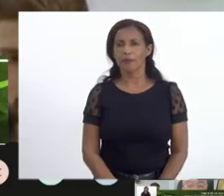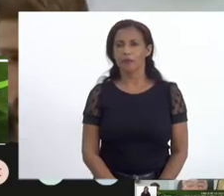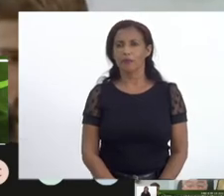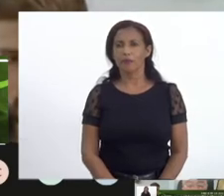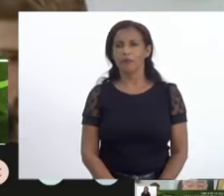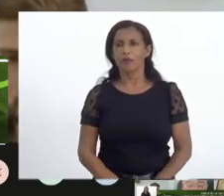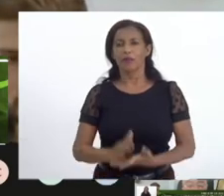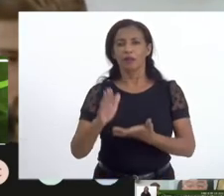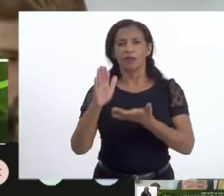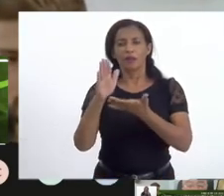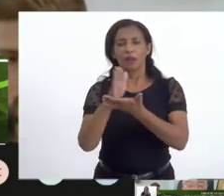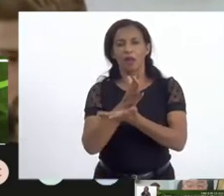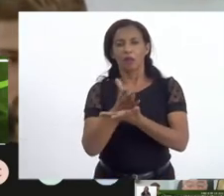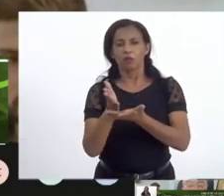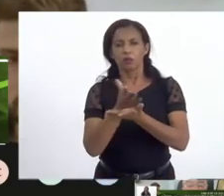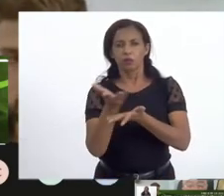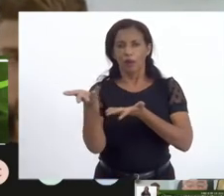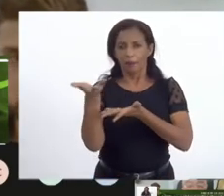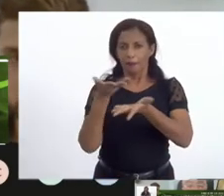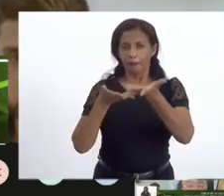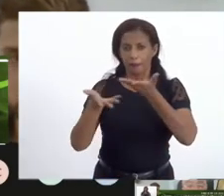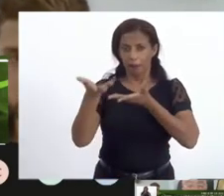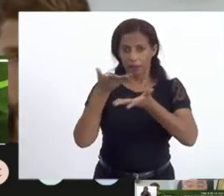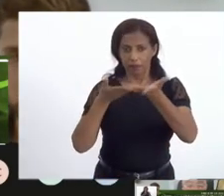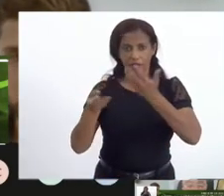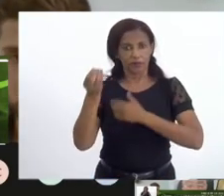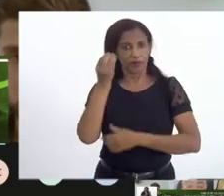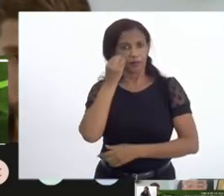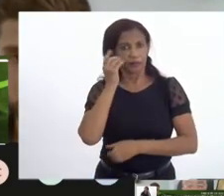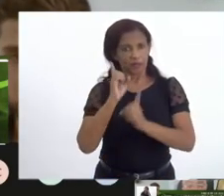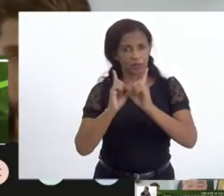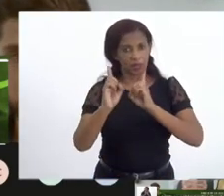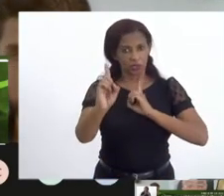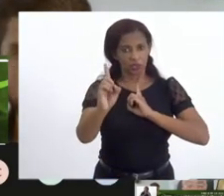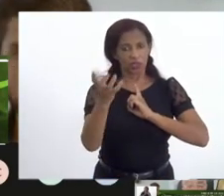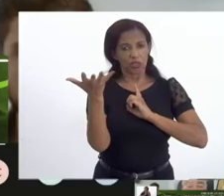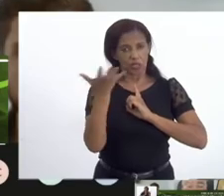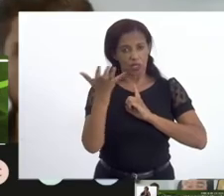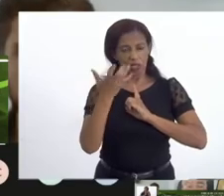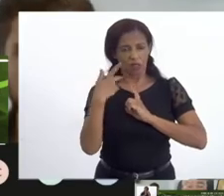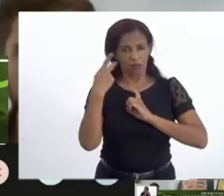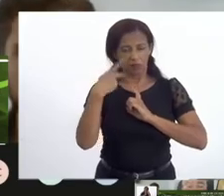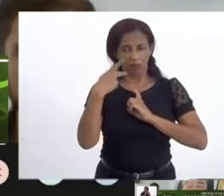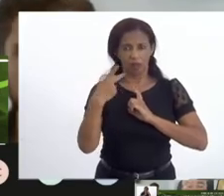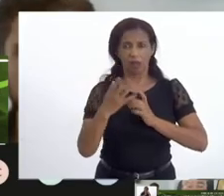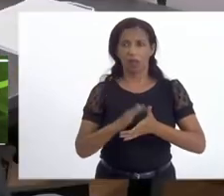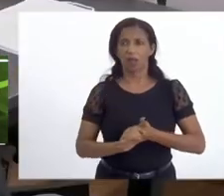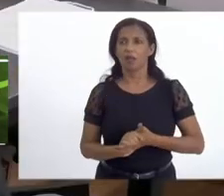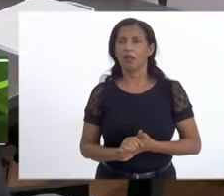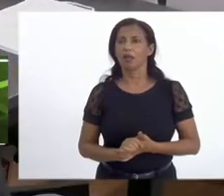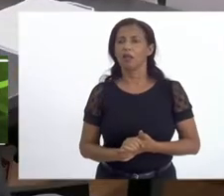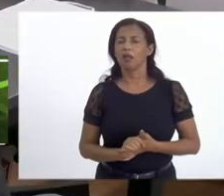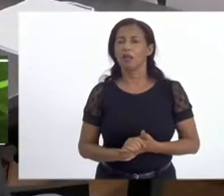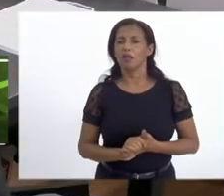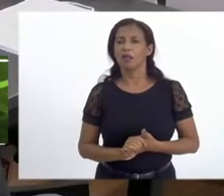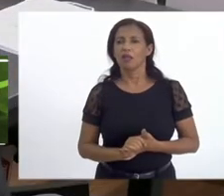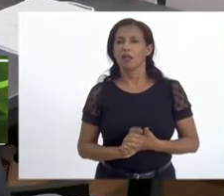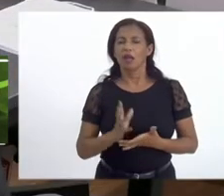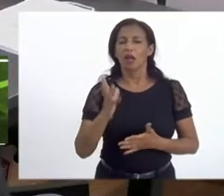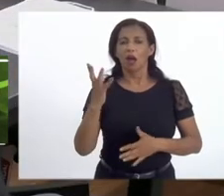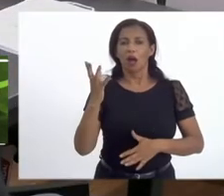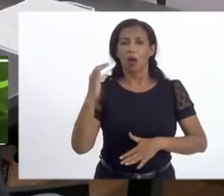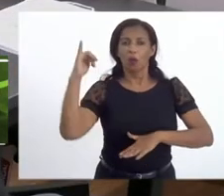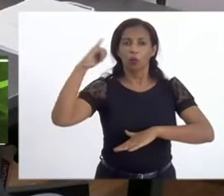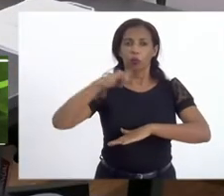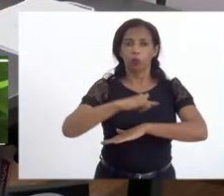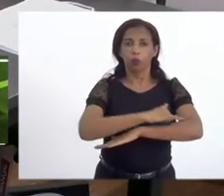Algum participante que está acompanhando virtualmente gostaria de fazer alguma colocação em relação ao aeroporto de Angra dos Reis ou qualquer outro